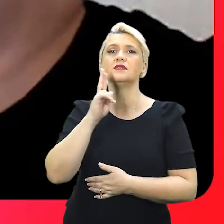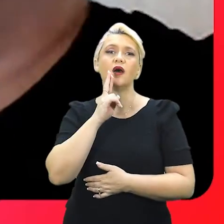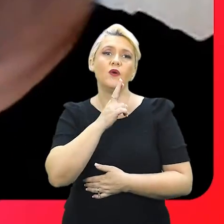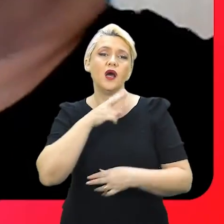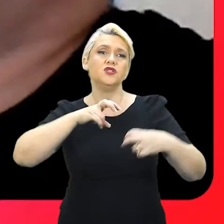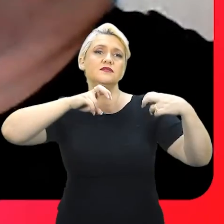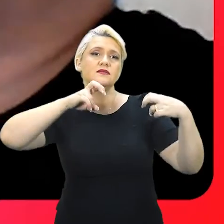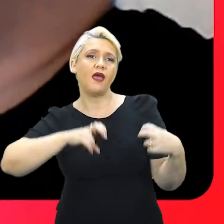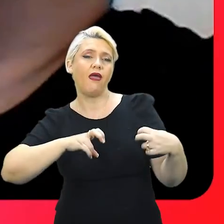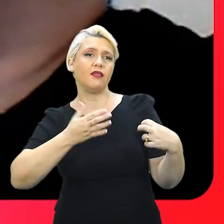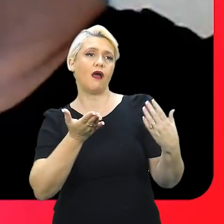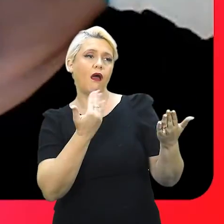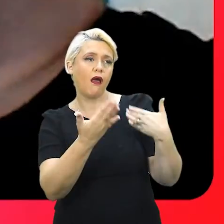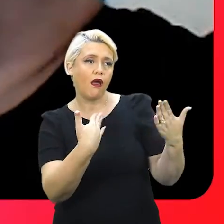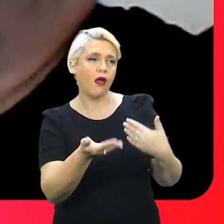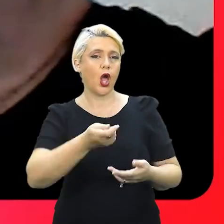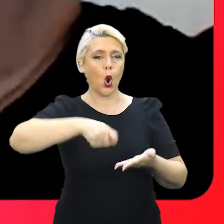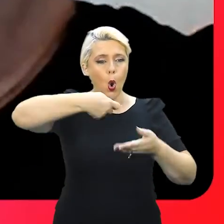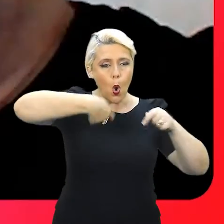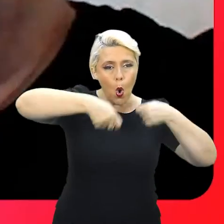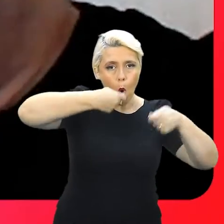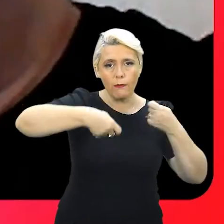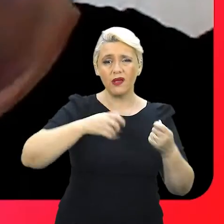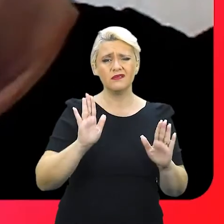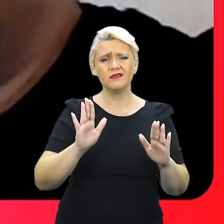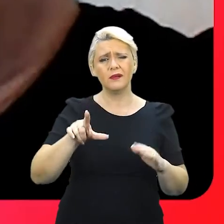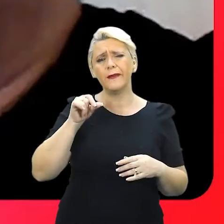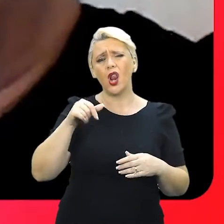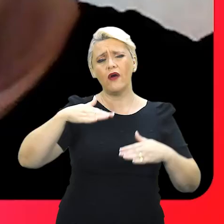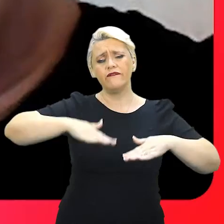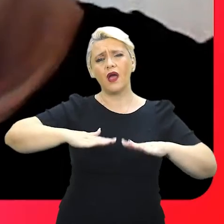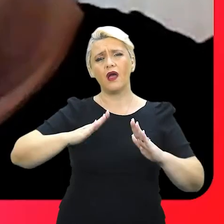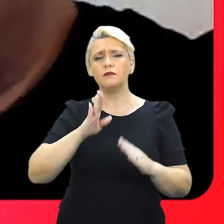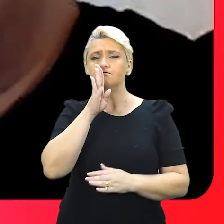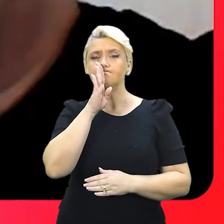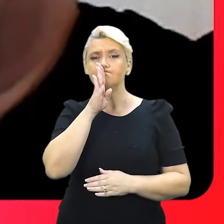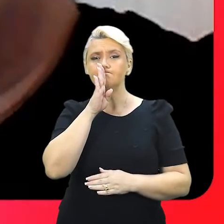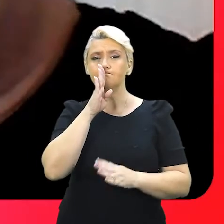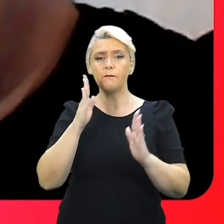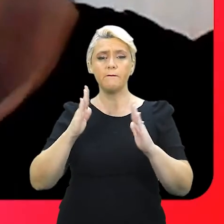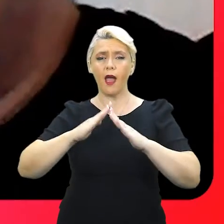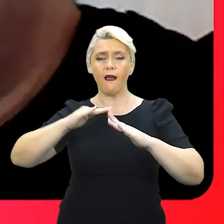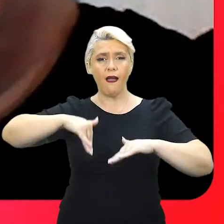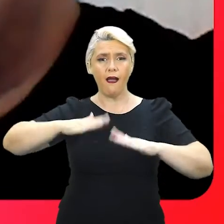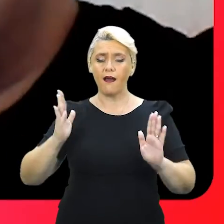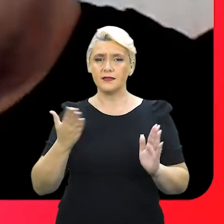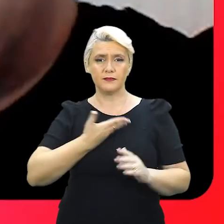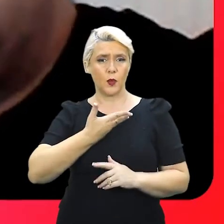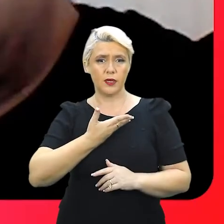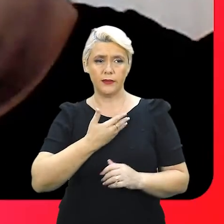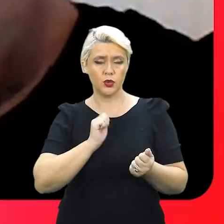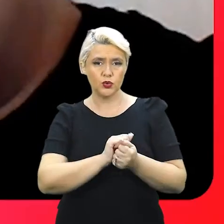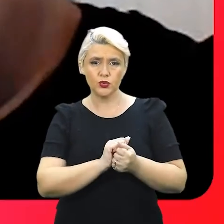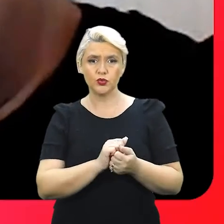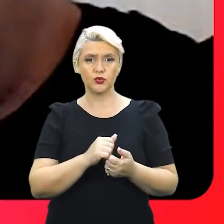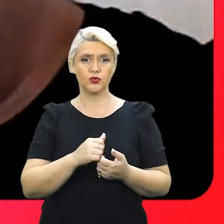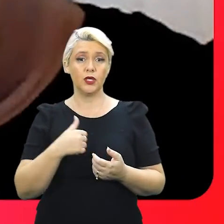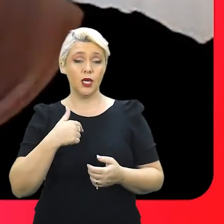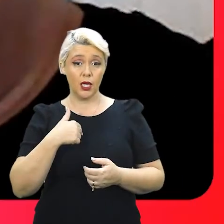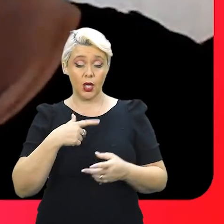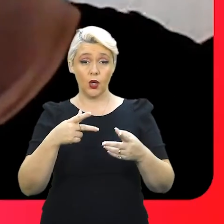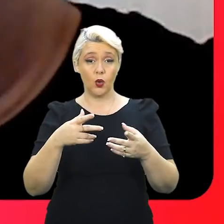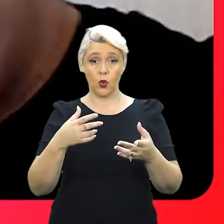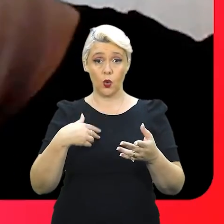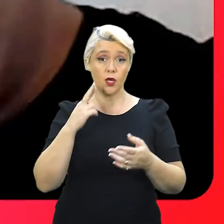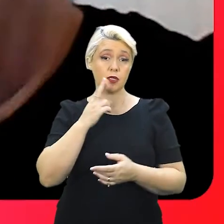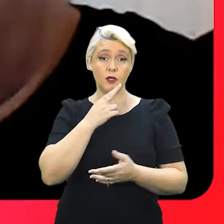para sentar, comer. Eu prefiro ficar quieto no meu canto, comer no meu canto, comer o meu PF todo